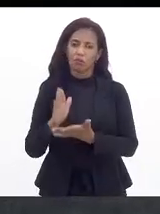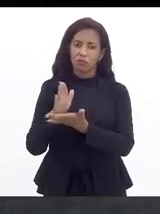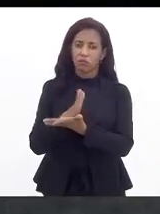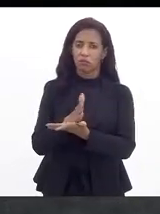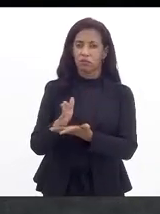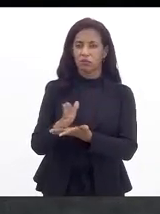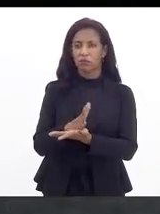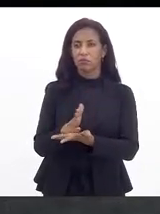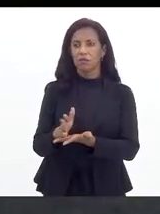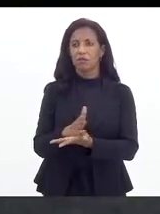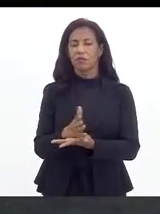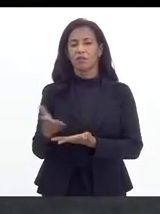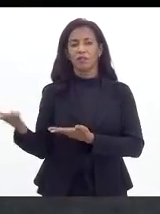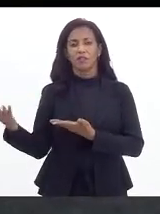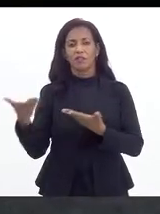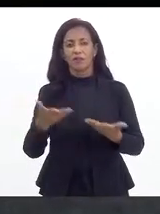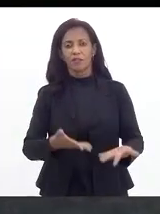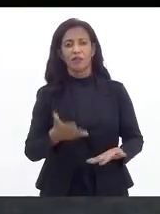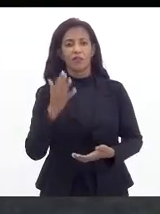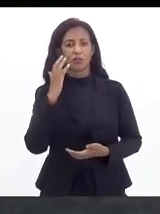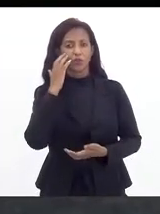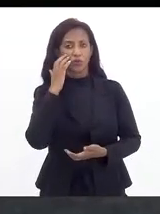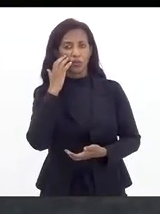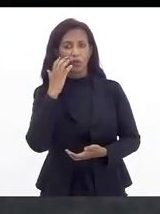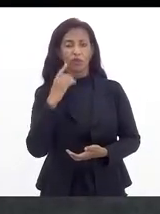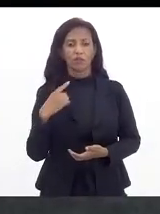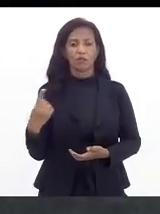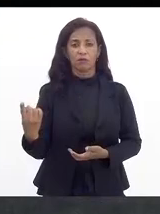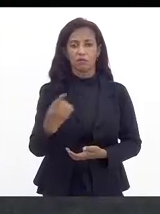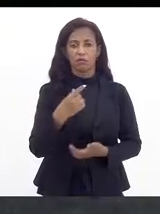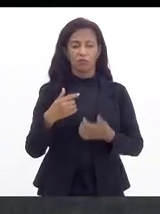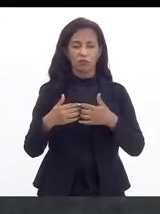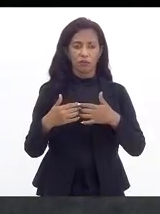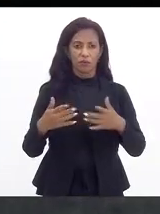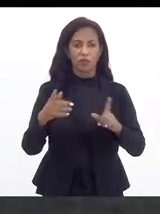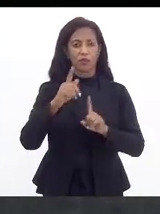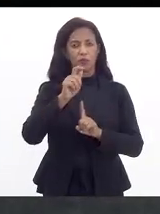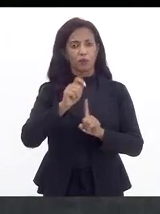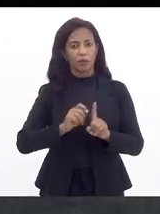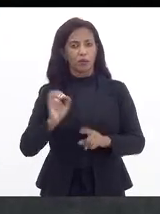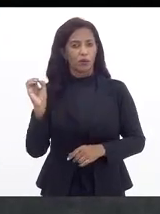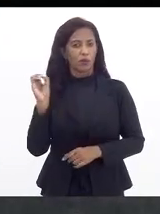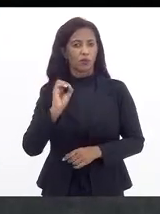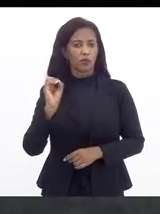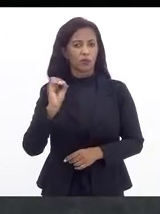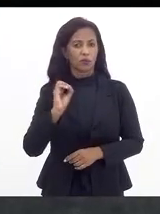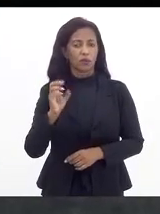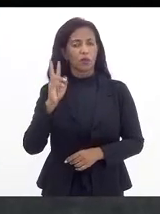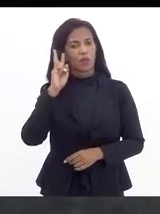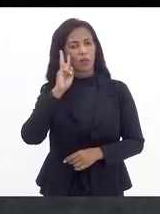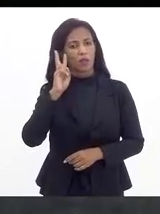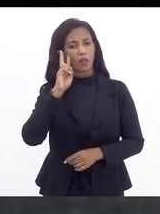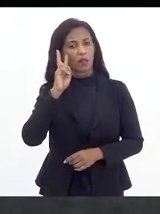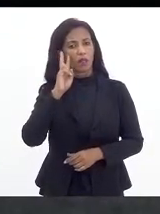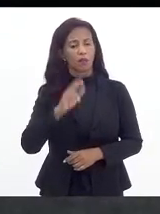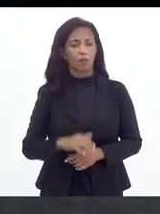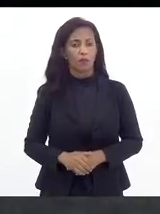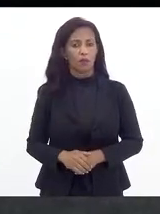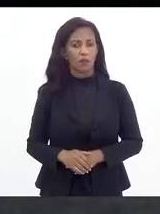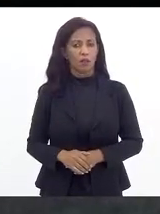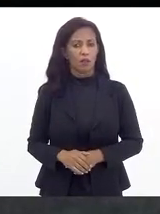né, vieram de rosa para que a gente inicie o mês de outubro, lembrando da nossa